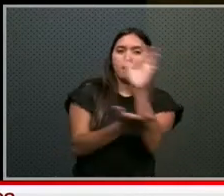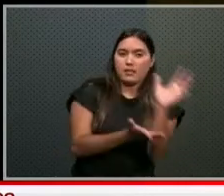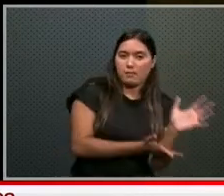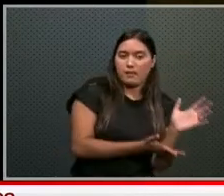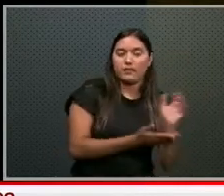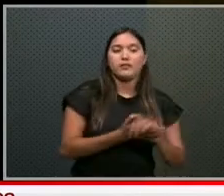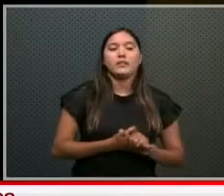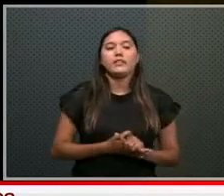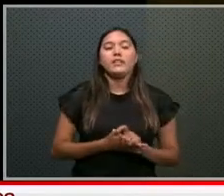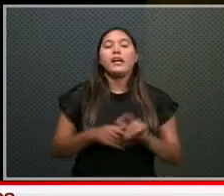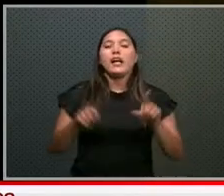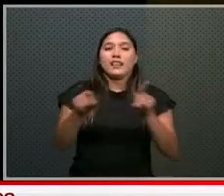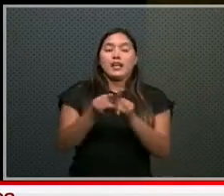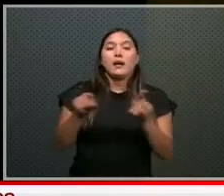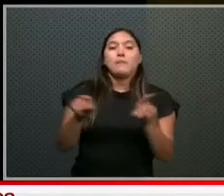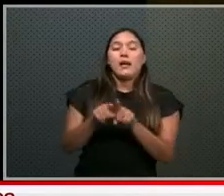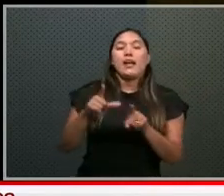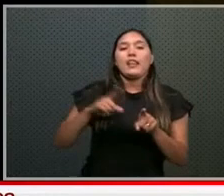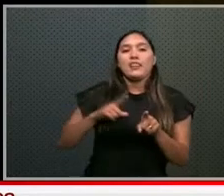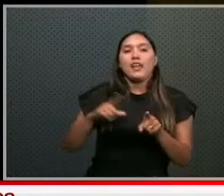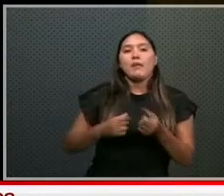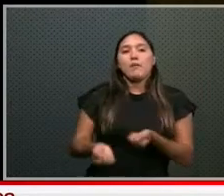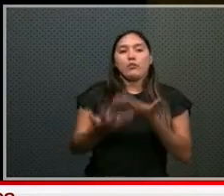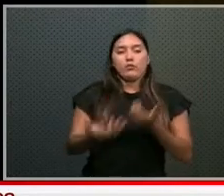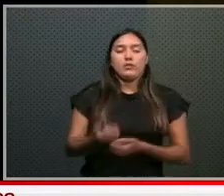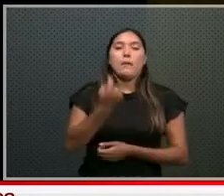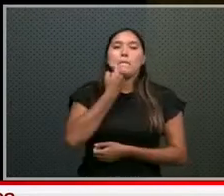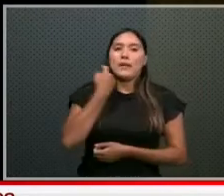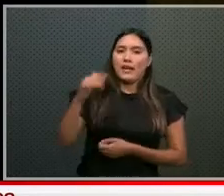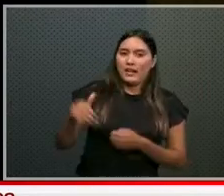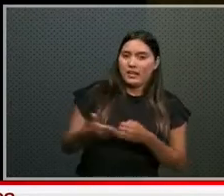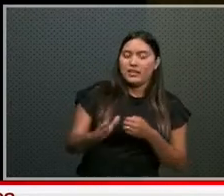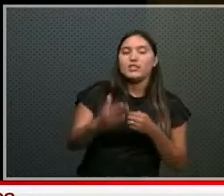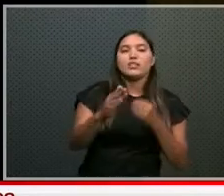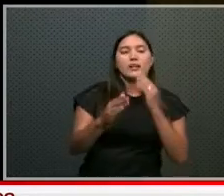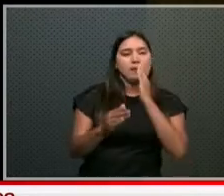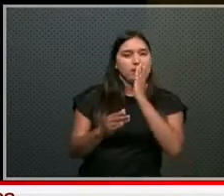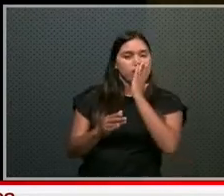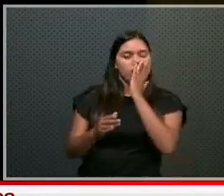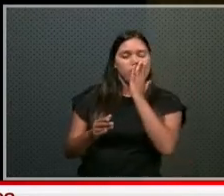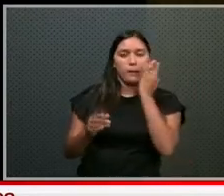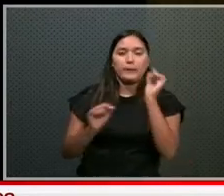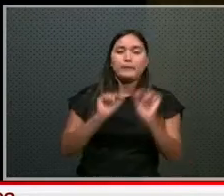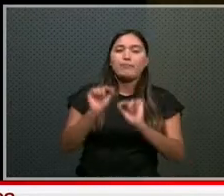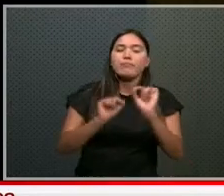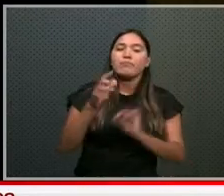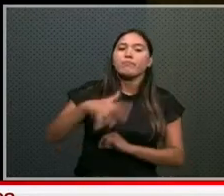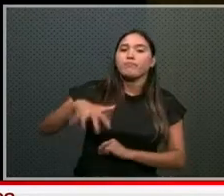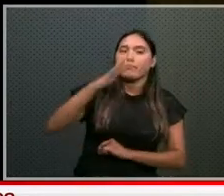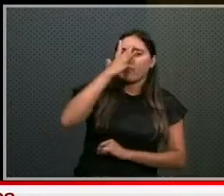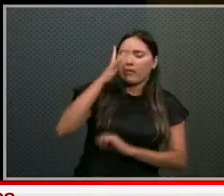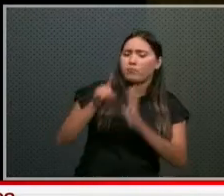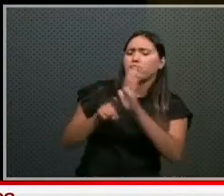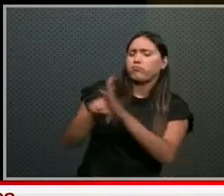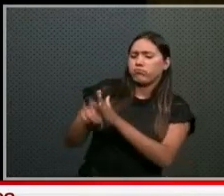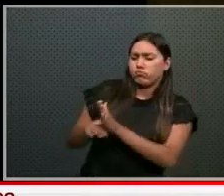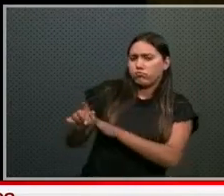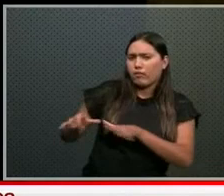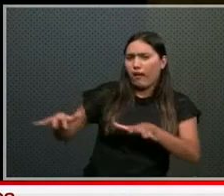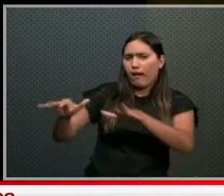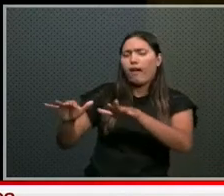somando-se a piscicultura que também tem recebido a atenção muito atenta dos nossos pesquisadores